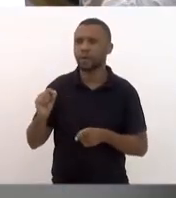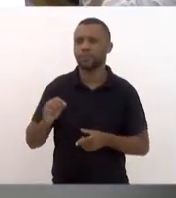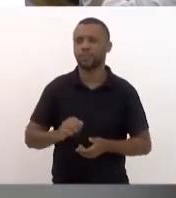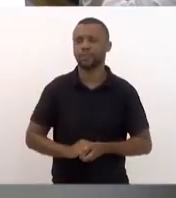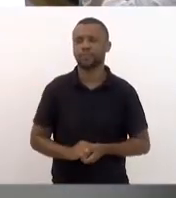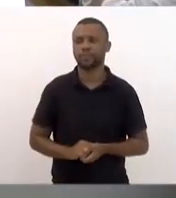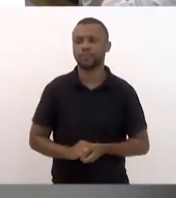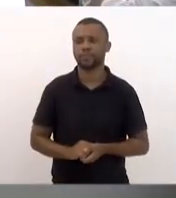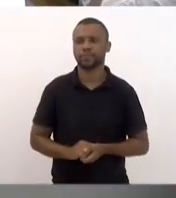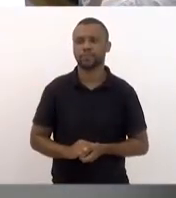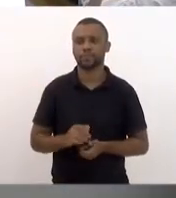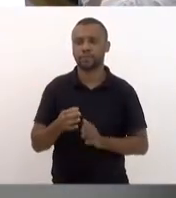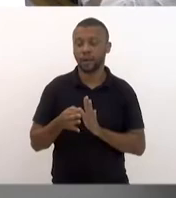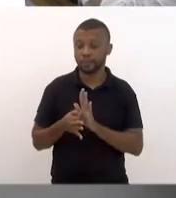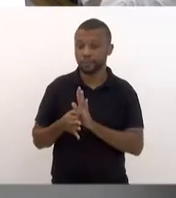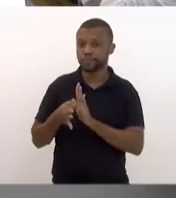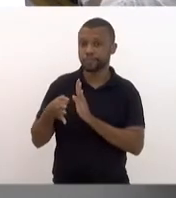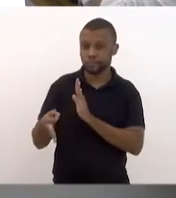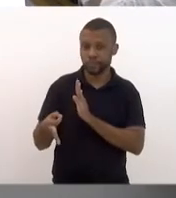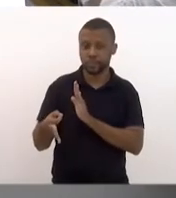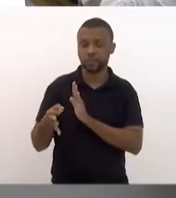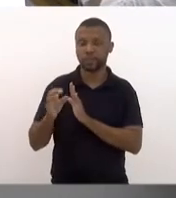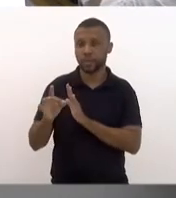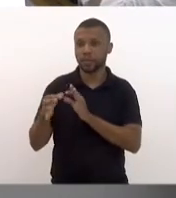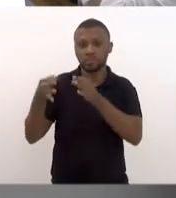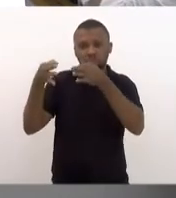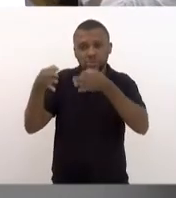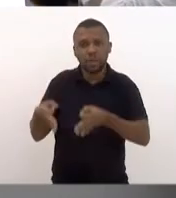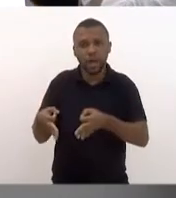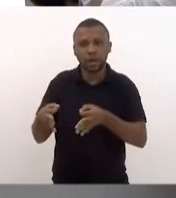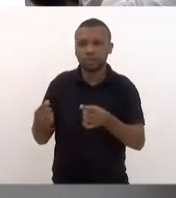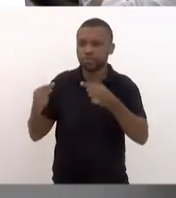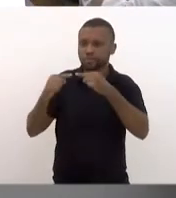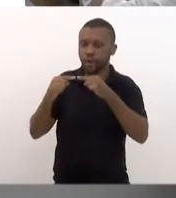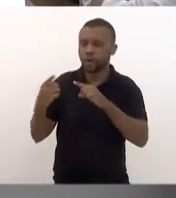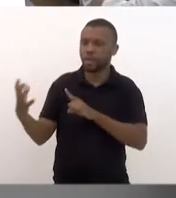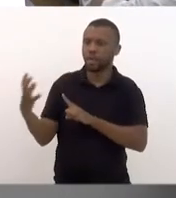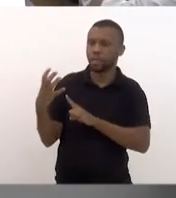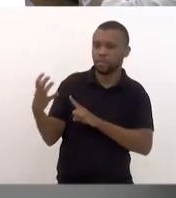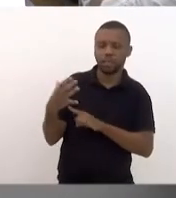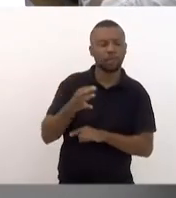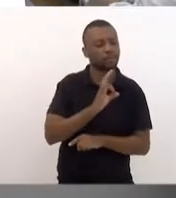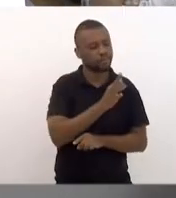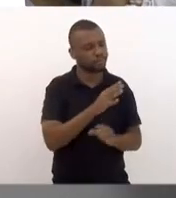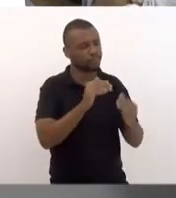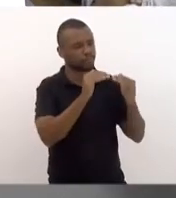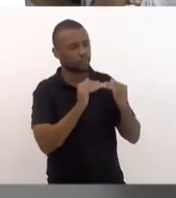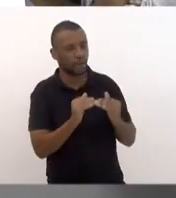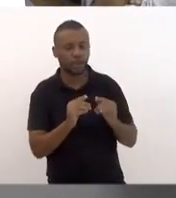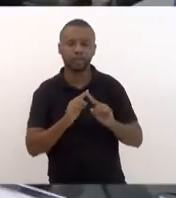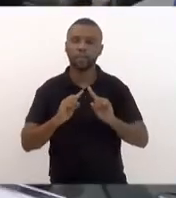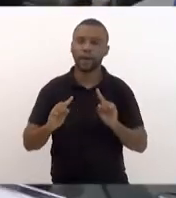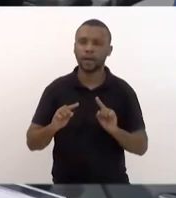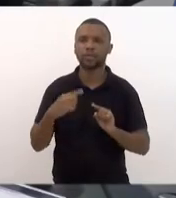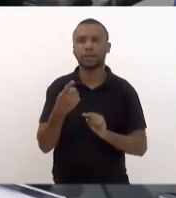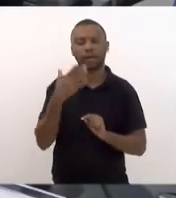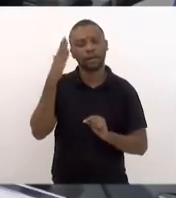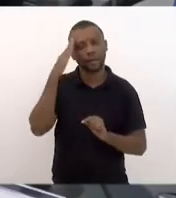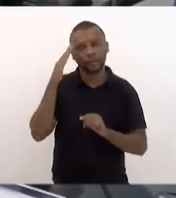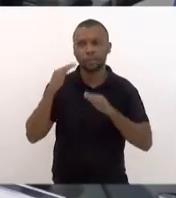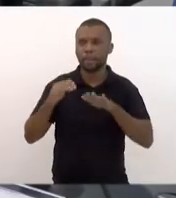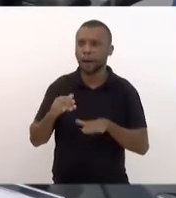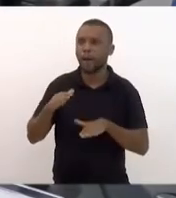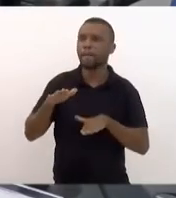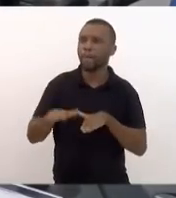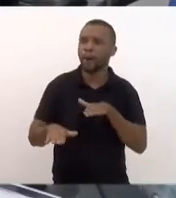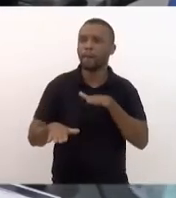A colocação está sendo corretíssima, porque sim, interfere. Não, claro. Embora a faixa de domínio seja uma coisa e